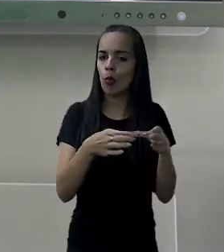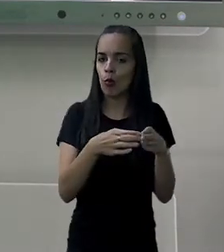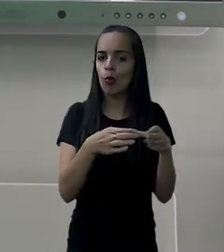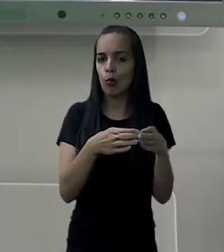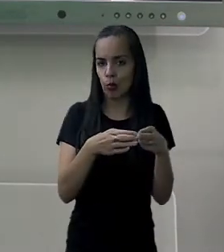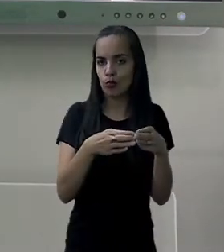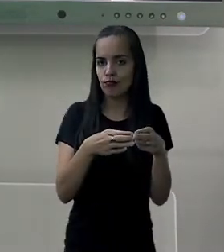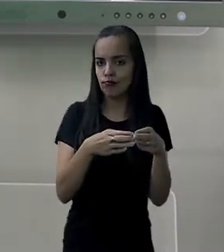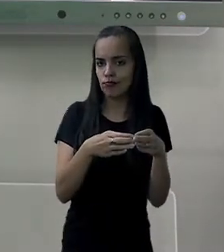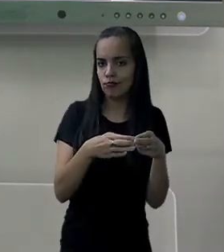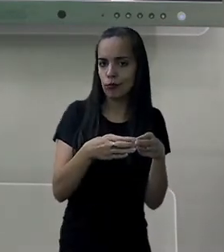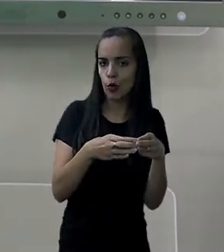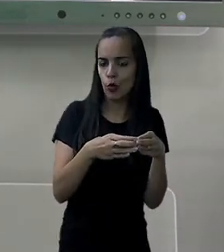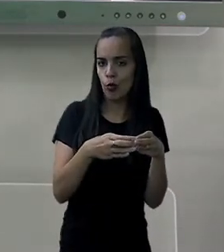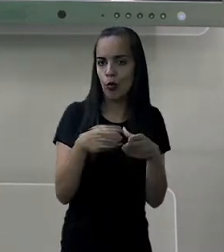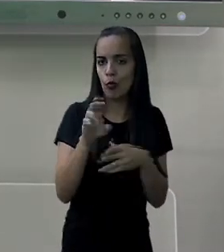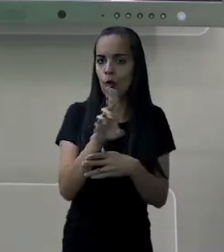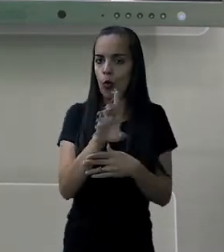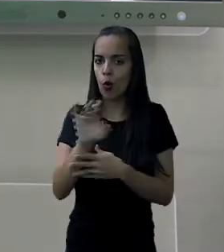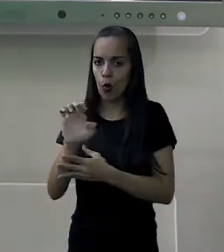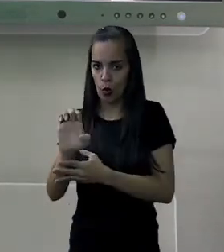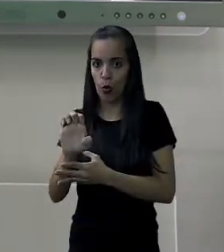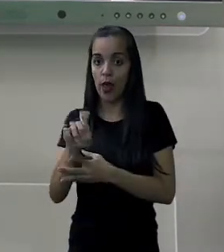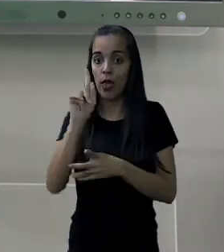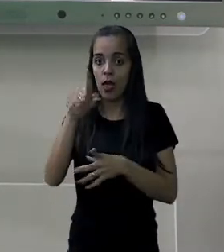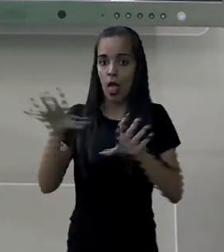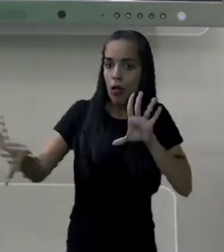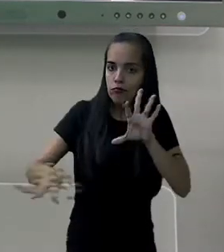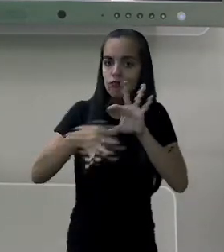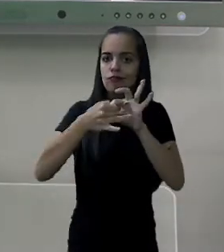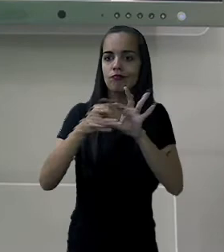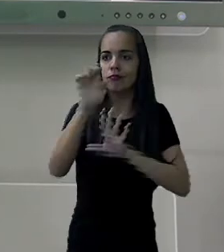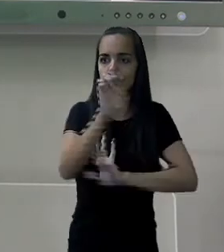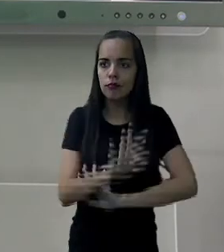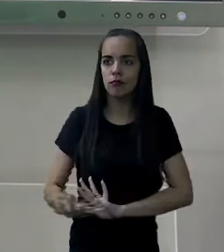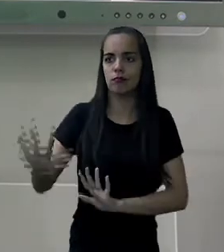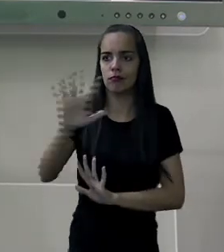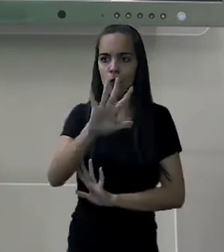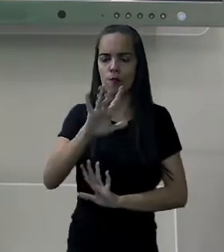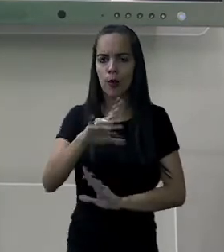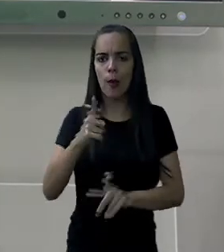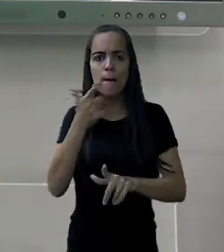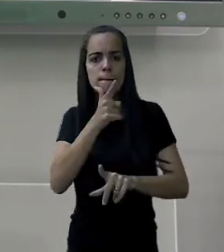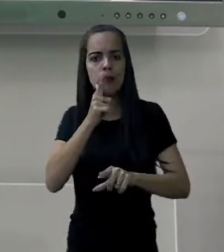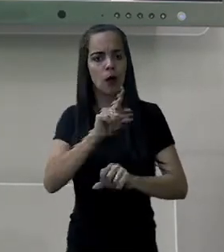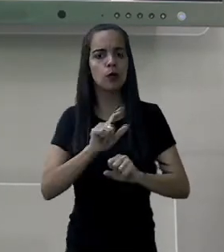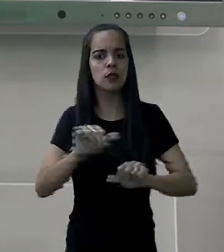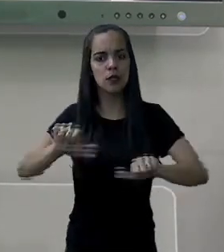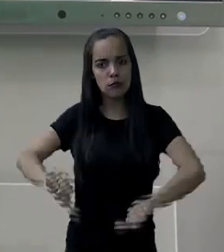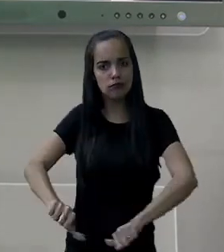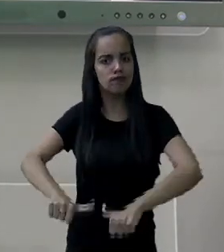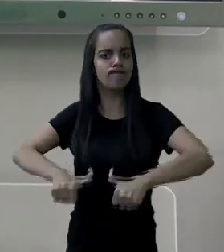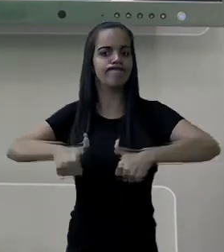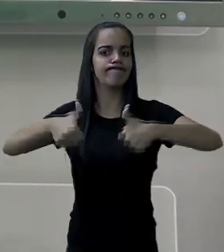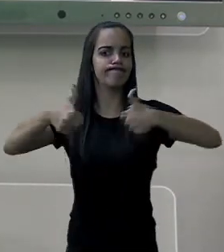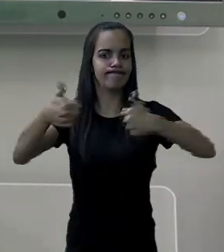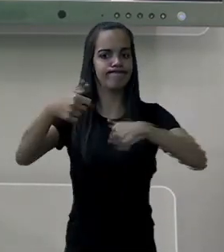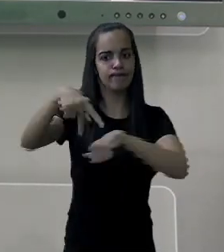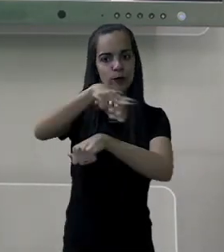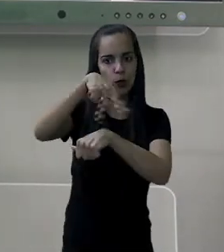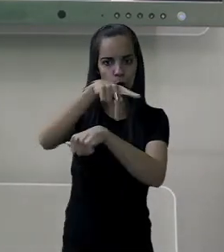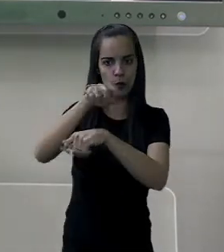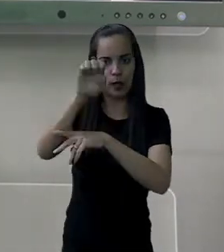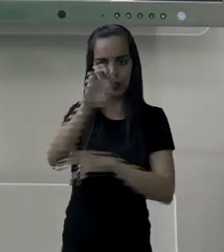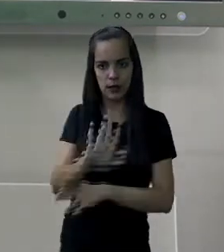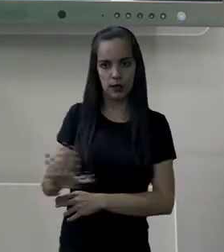a primeira união de países para se fortalecer economicamente.